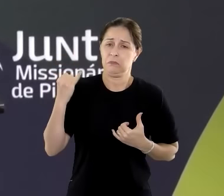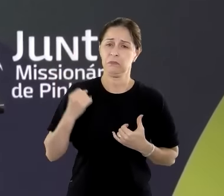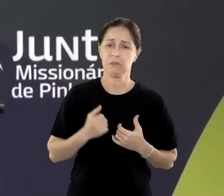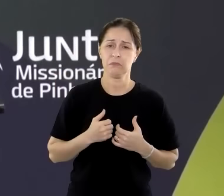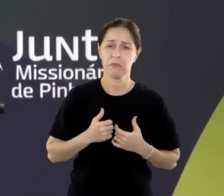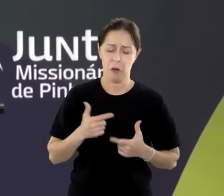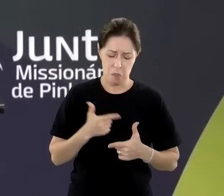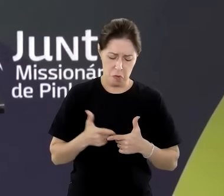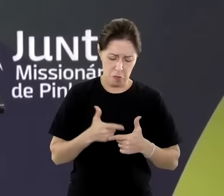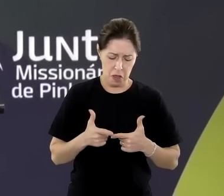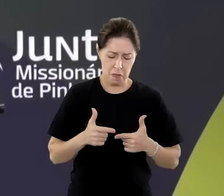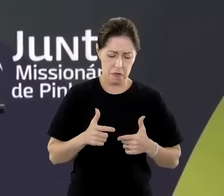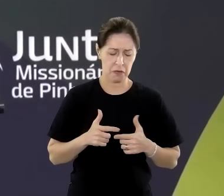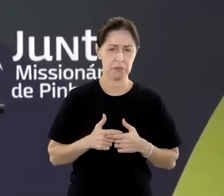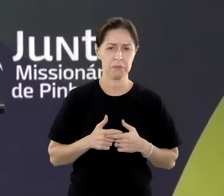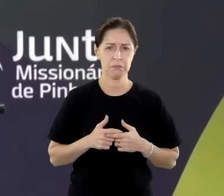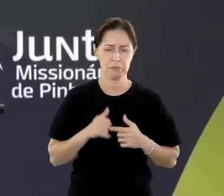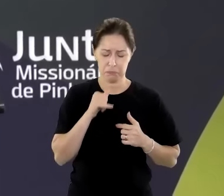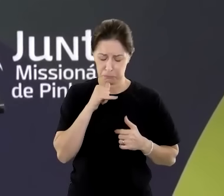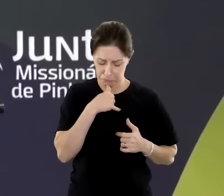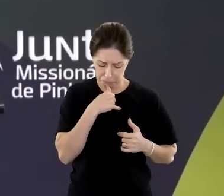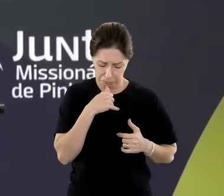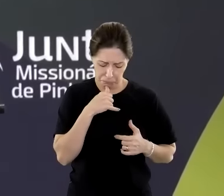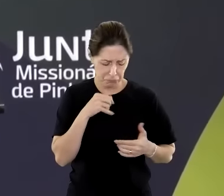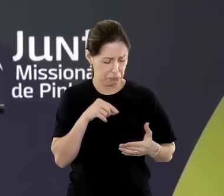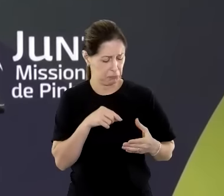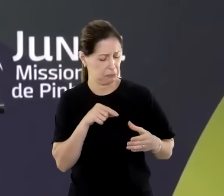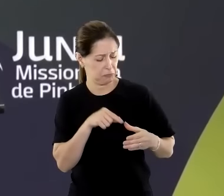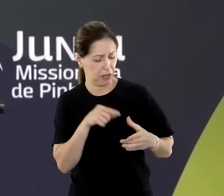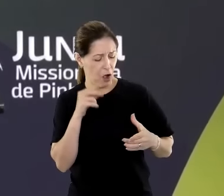mexendo a sua ferida, ruminando a sua dor.